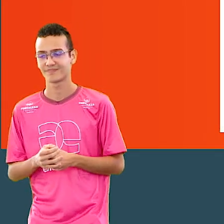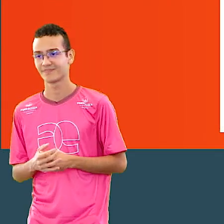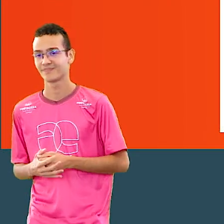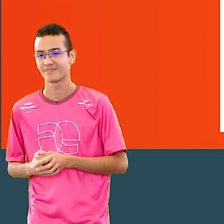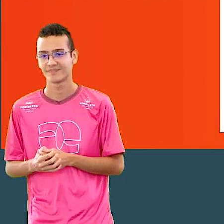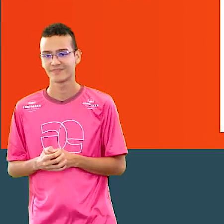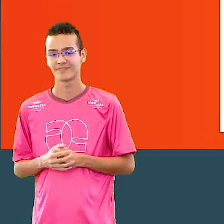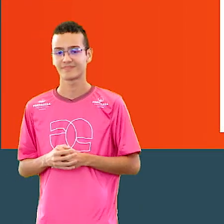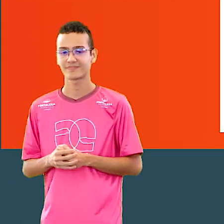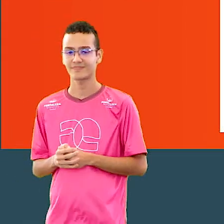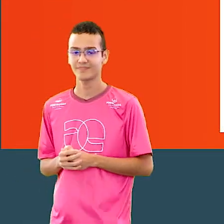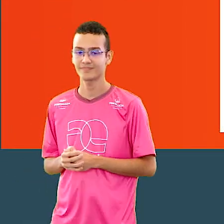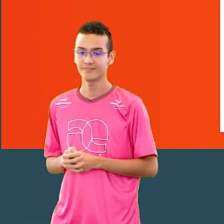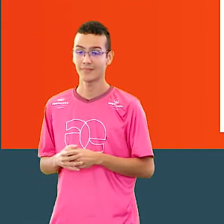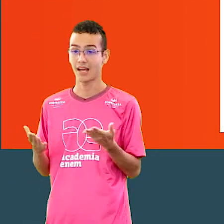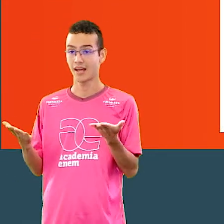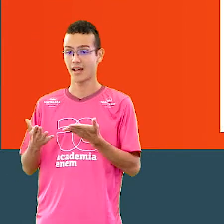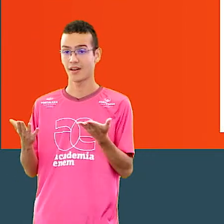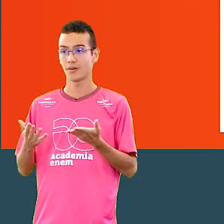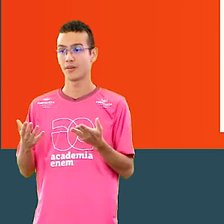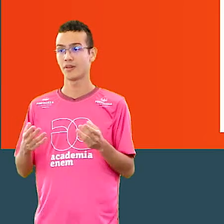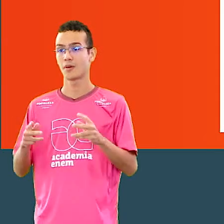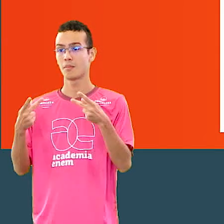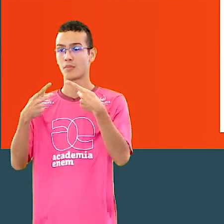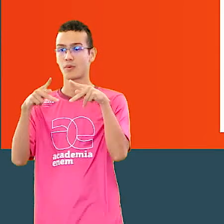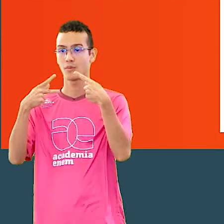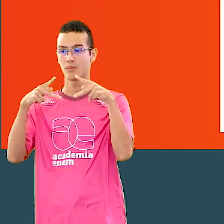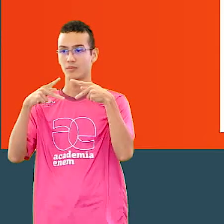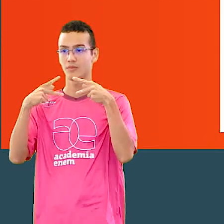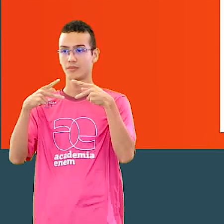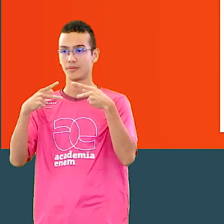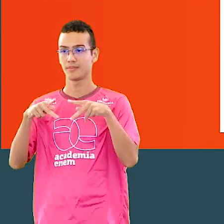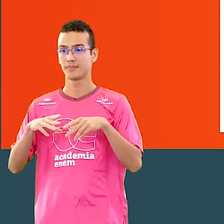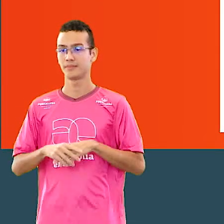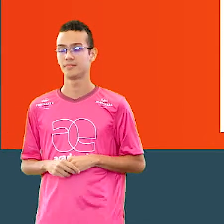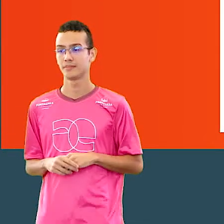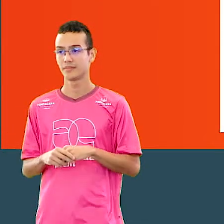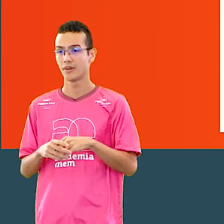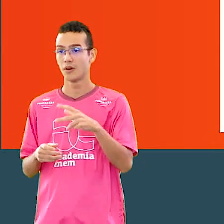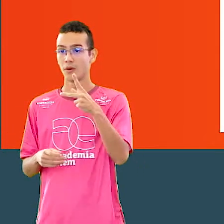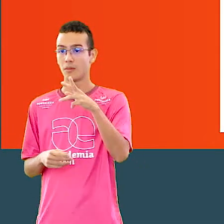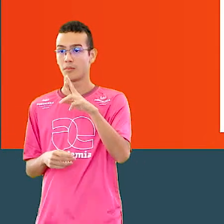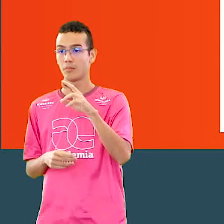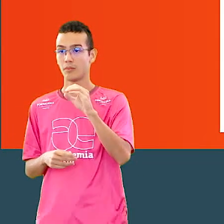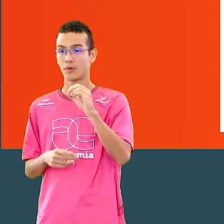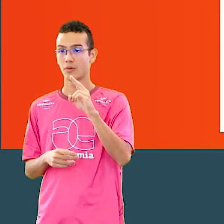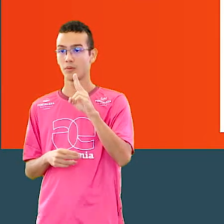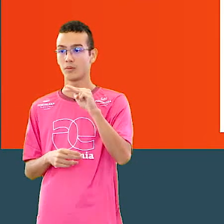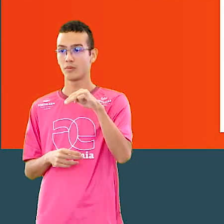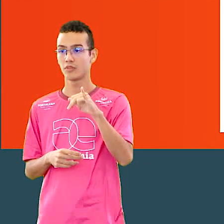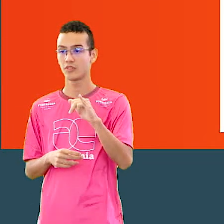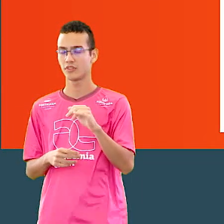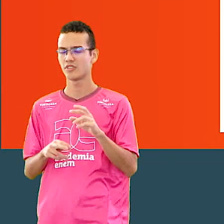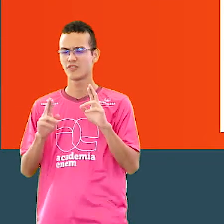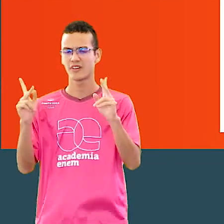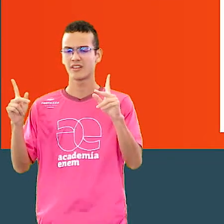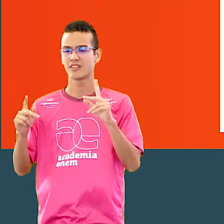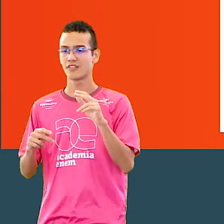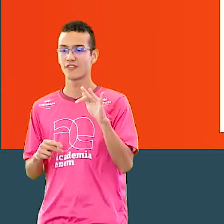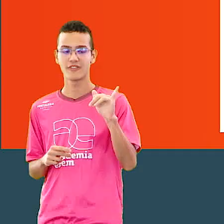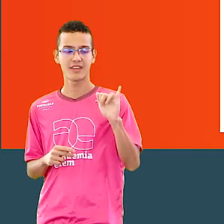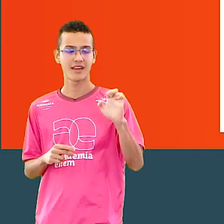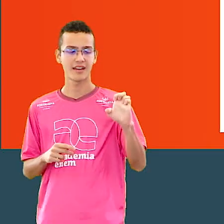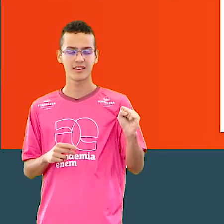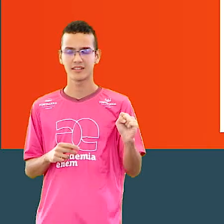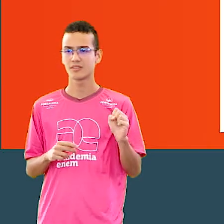Agora vamos falar um pouquinho sobre o ProUni. Qual é a diferença, gente, do FIES e do ProUni? O FIES, você